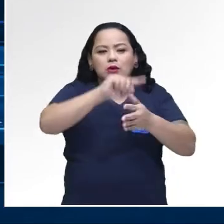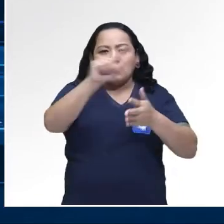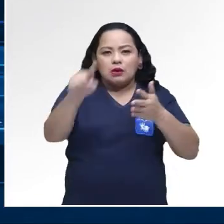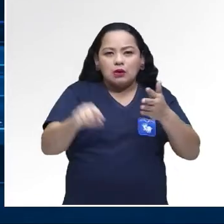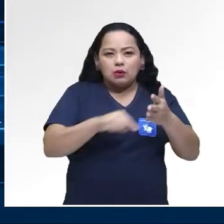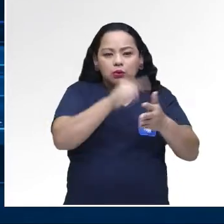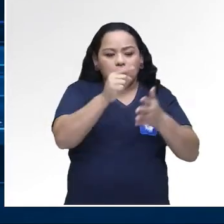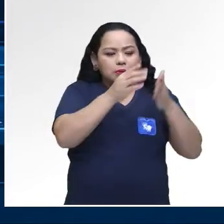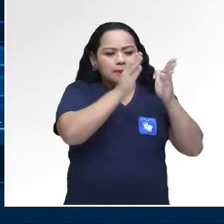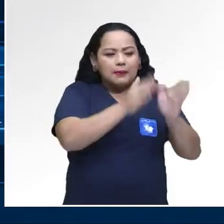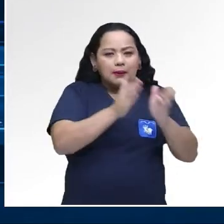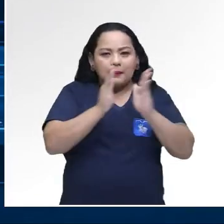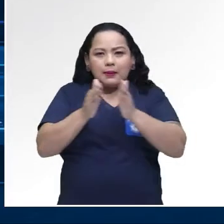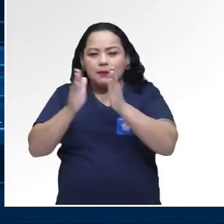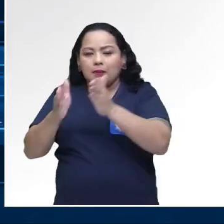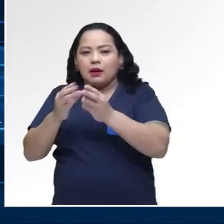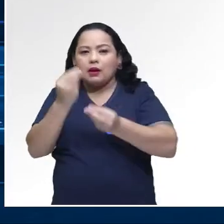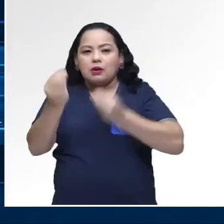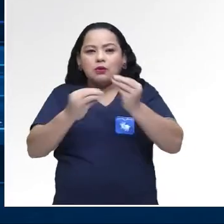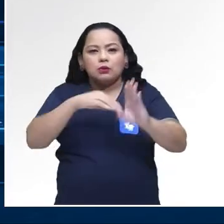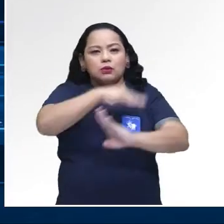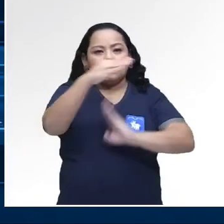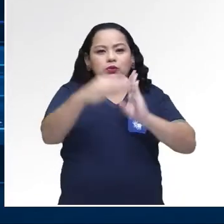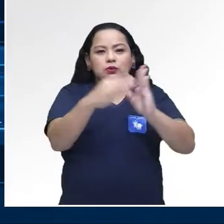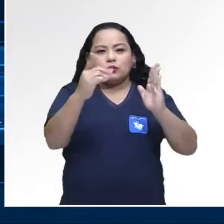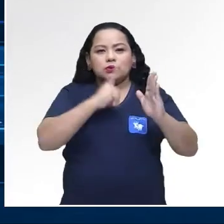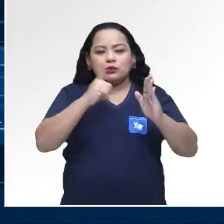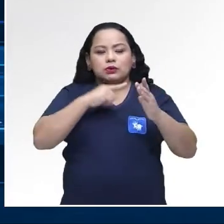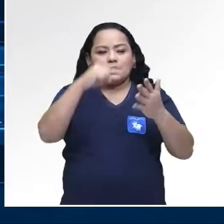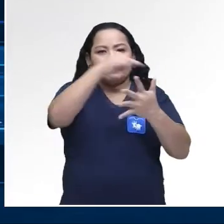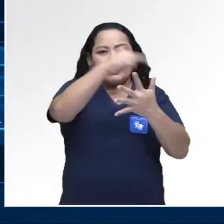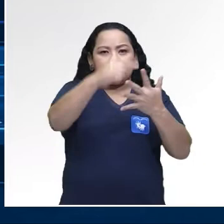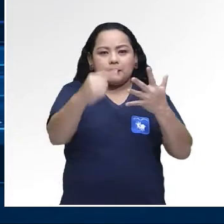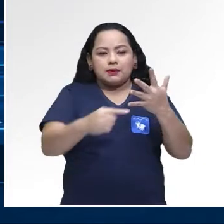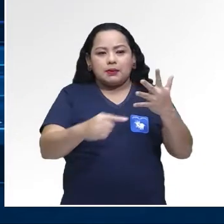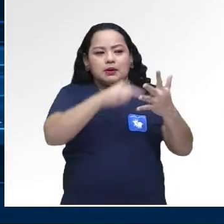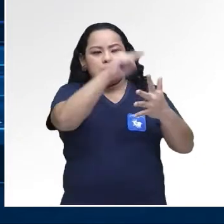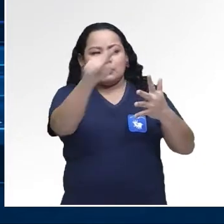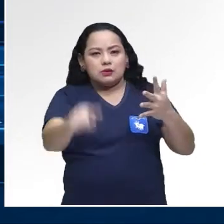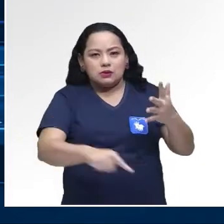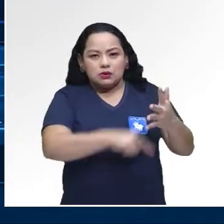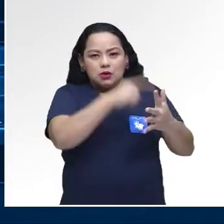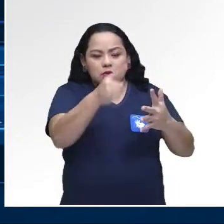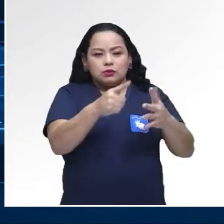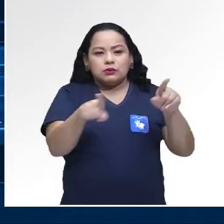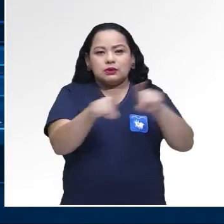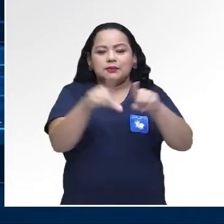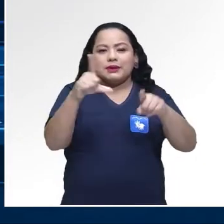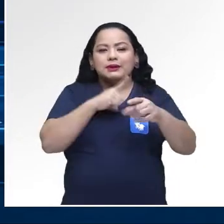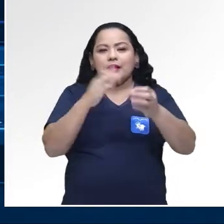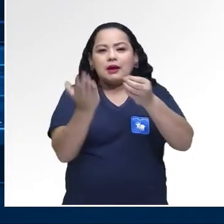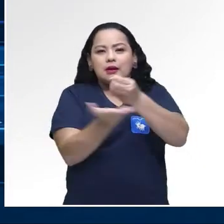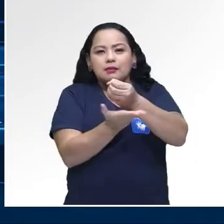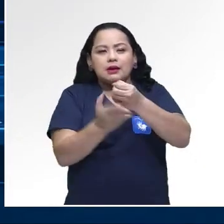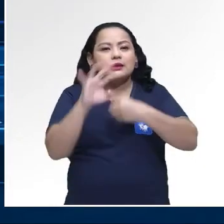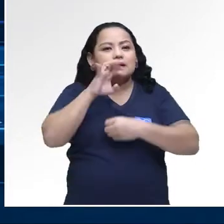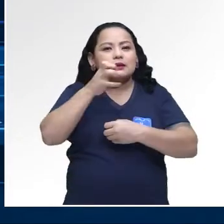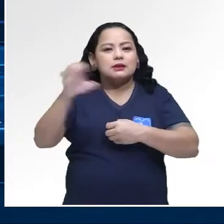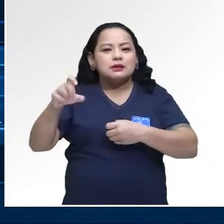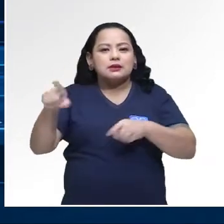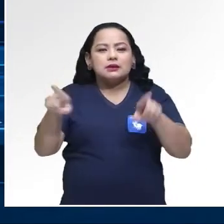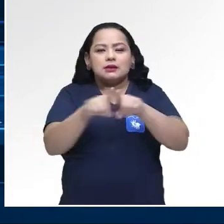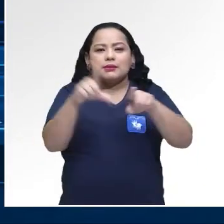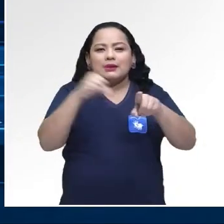ordenado. Né? Então, quando tem todos aqueles elementos do circuito, eu tenho a fonte de energia, eu tenho ali o meu